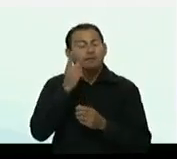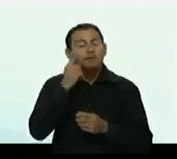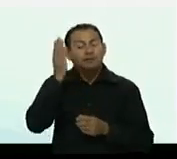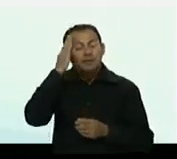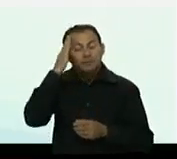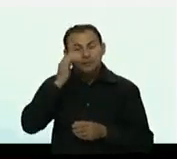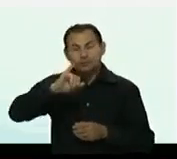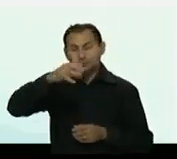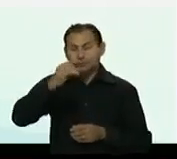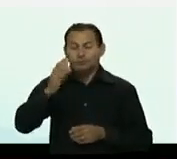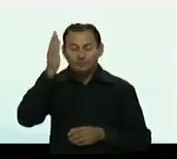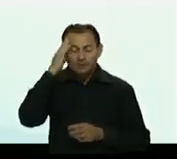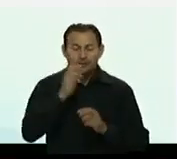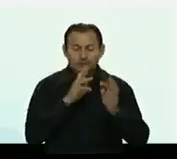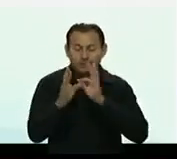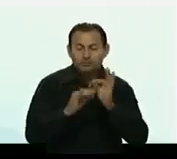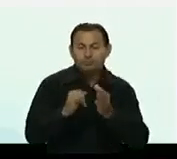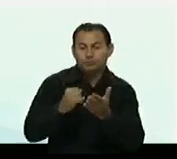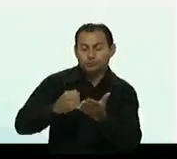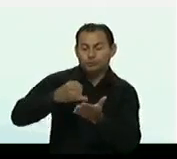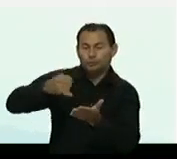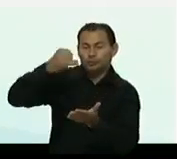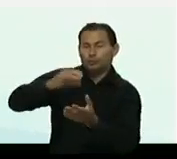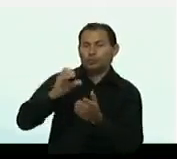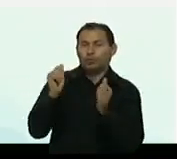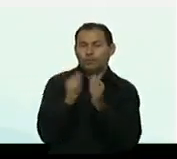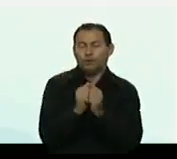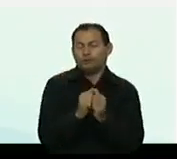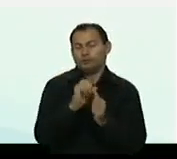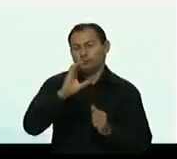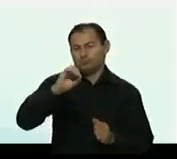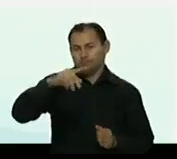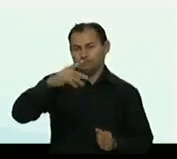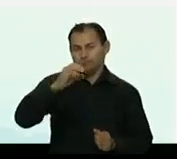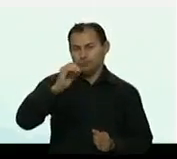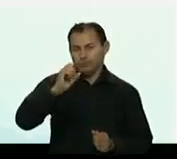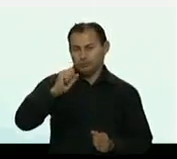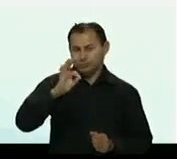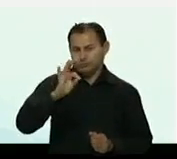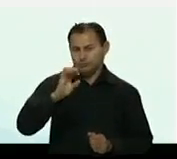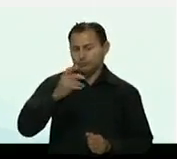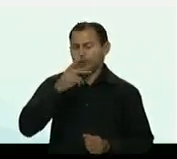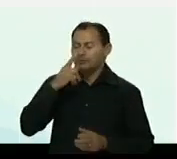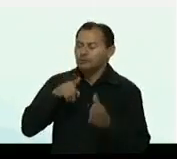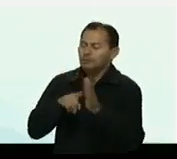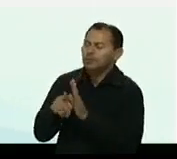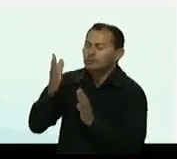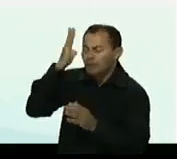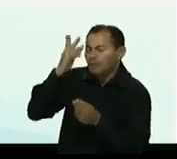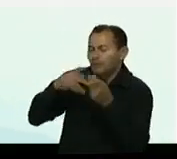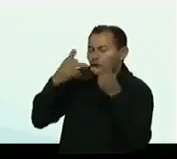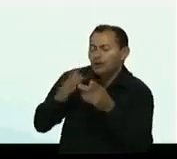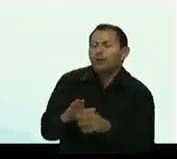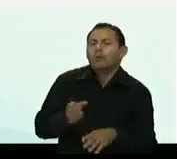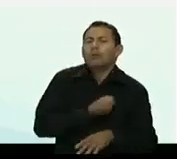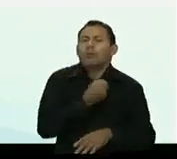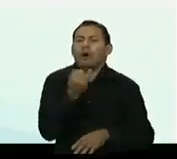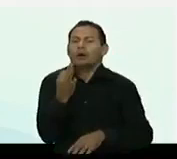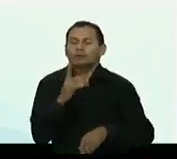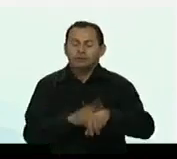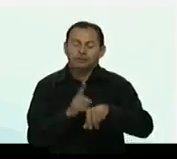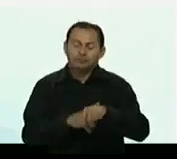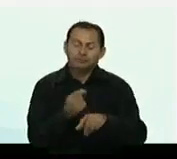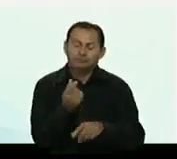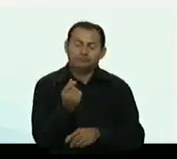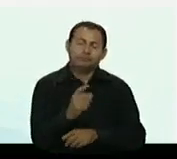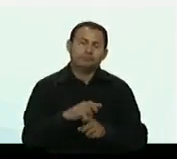de problemas envolvendo juros compostos. Por exemplo, foi perguntado ao João se ele saberia afirmar em quanto tempo um